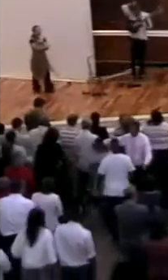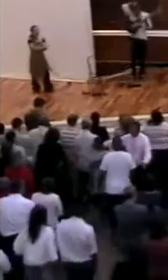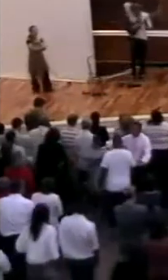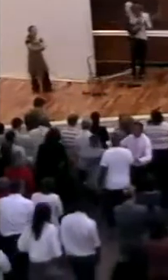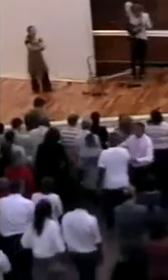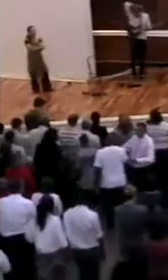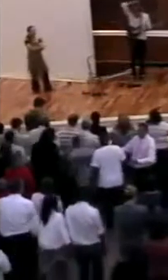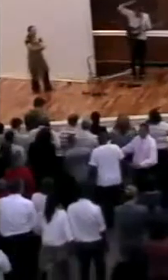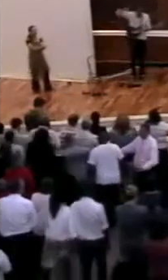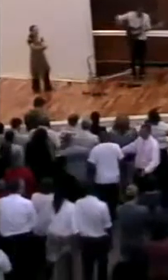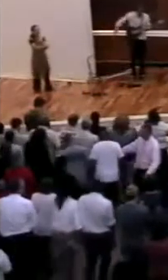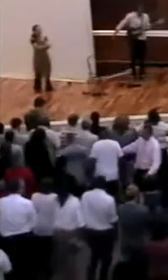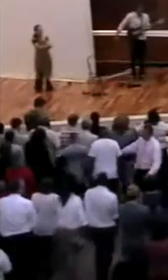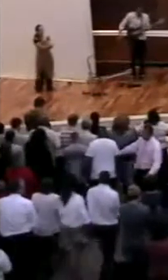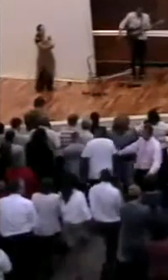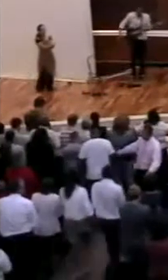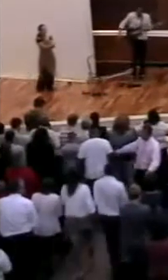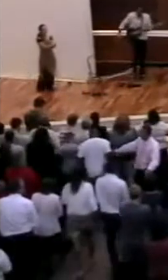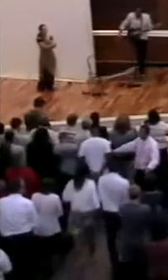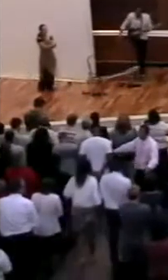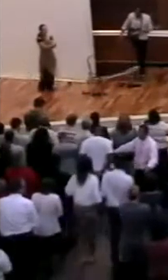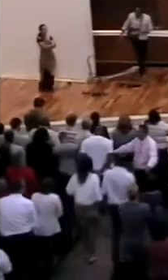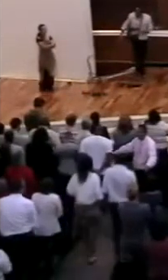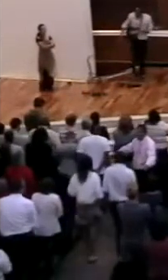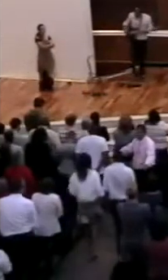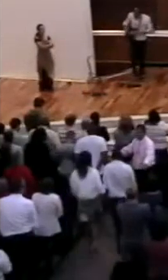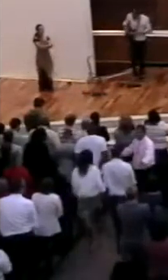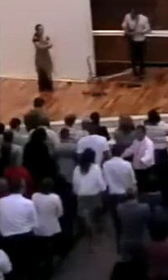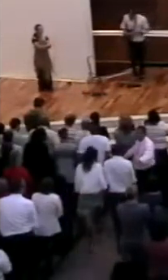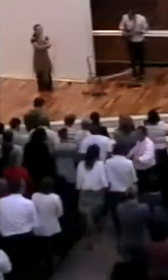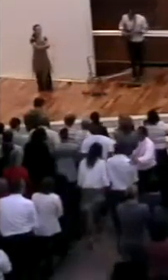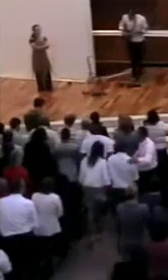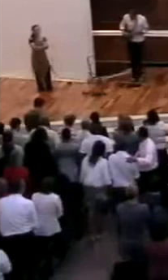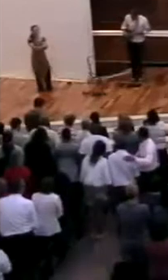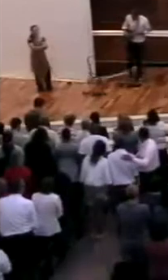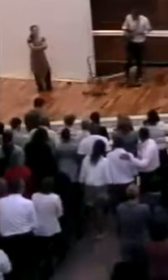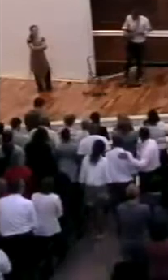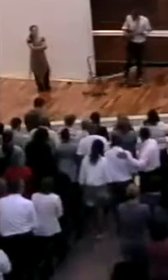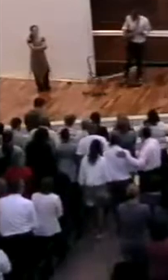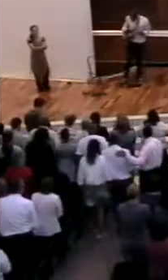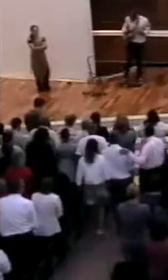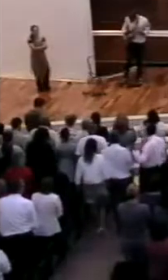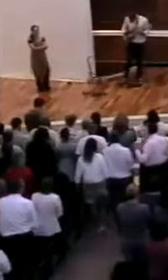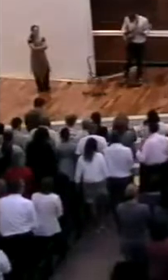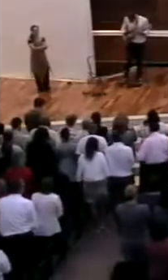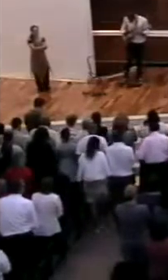Que vieram até esse lugar com a alma angustiada, com o coração triste.